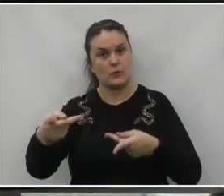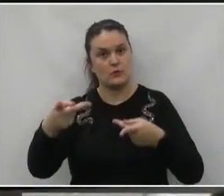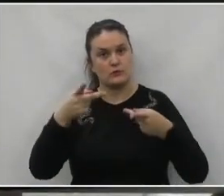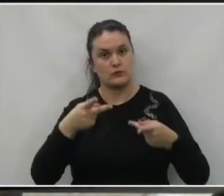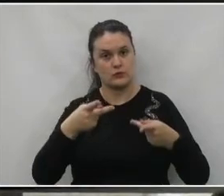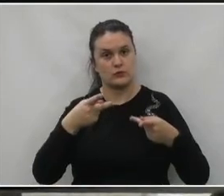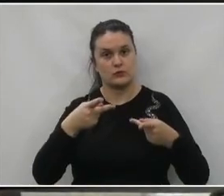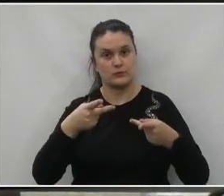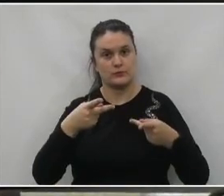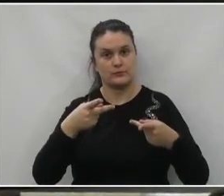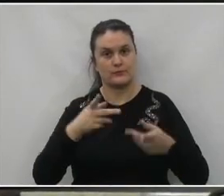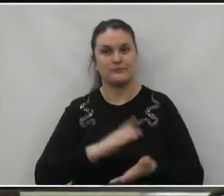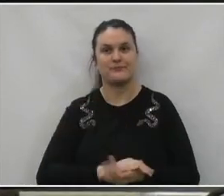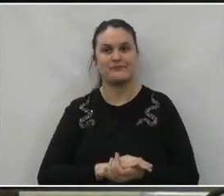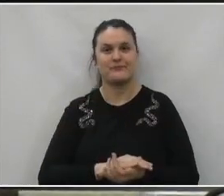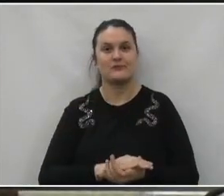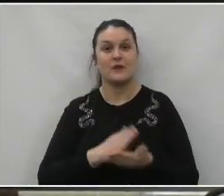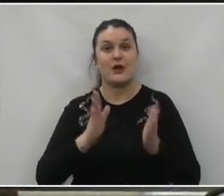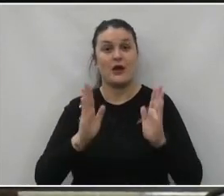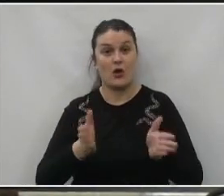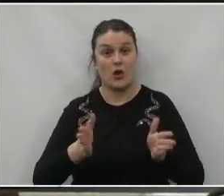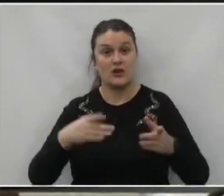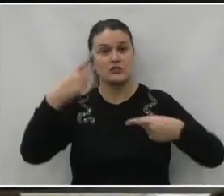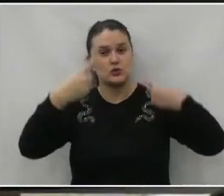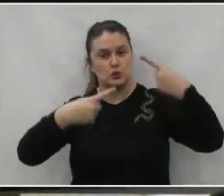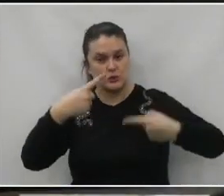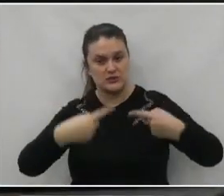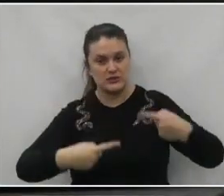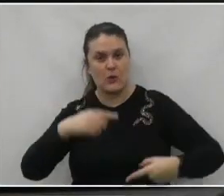a todos... Colocamos à discussão a